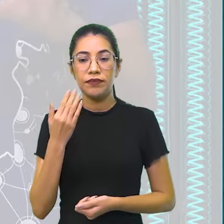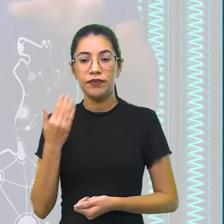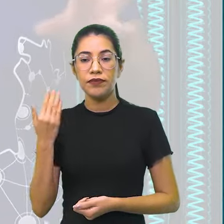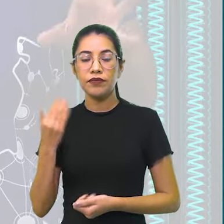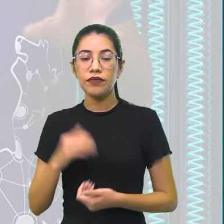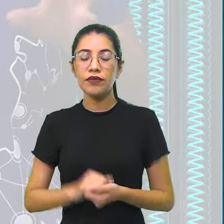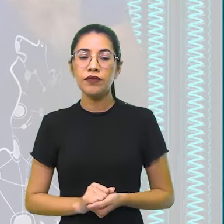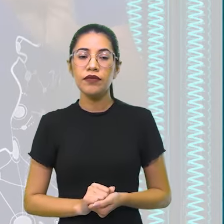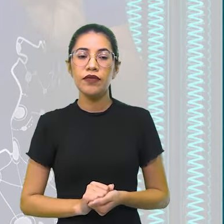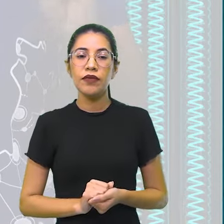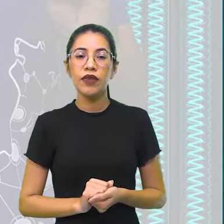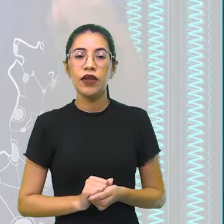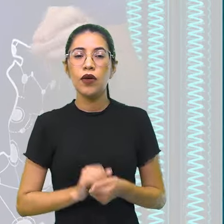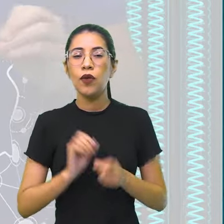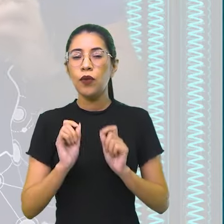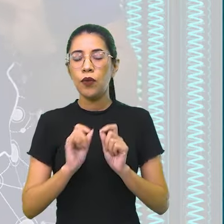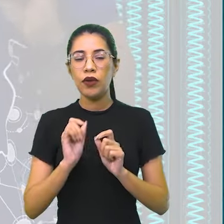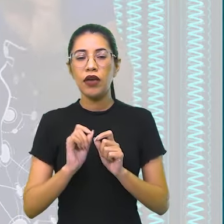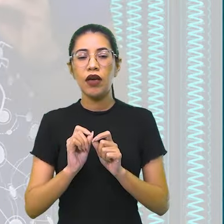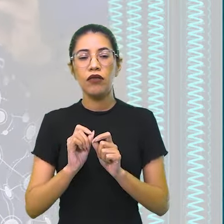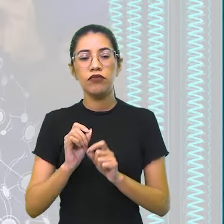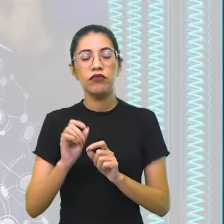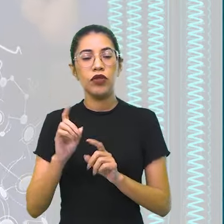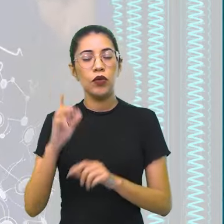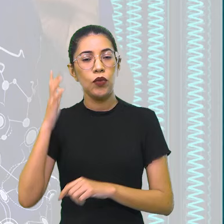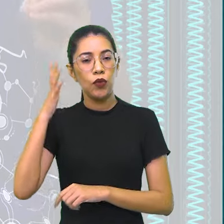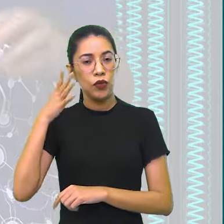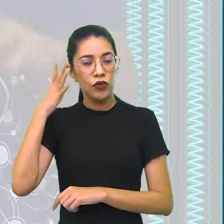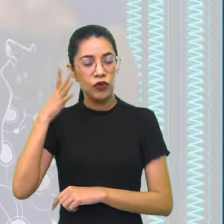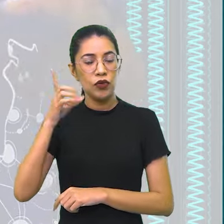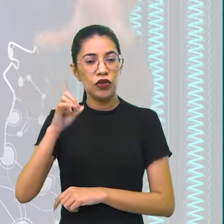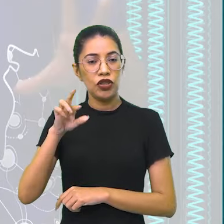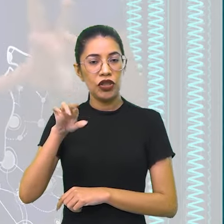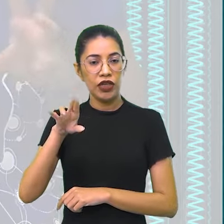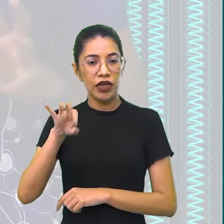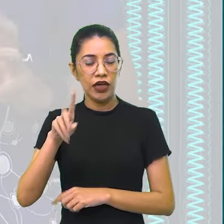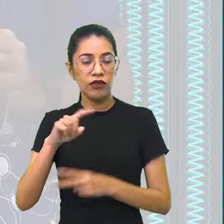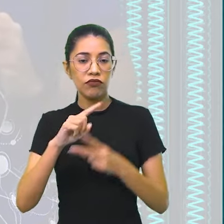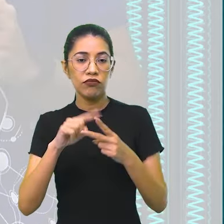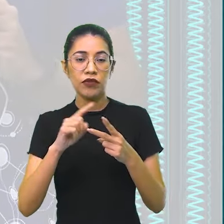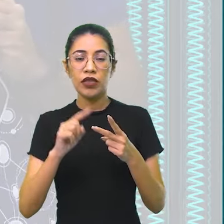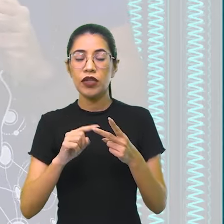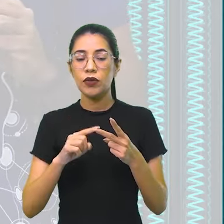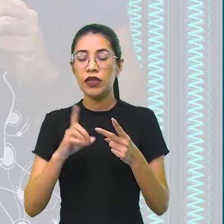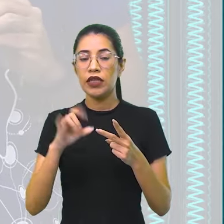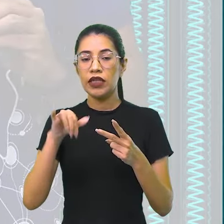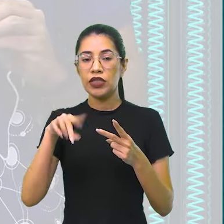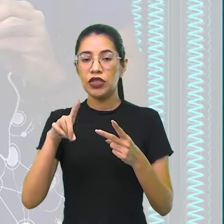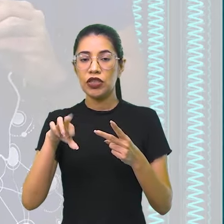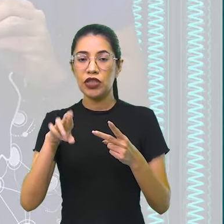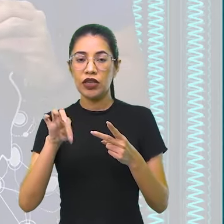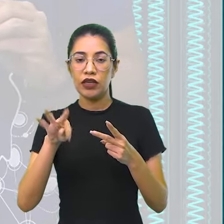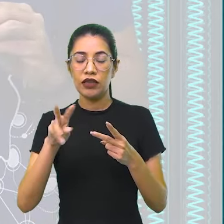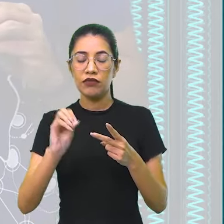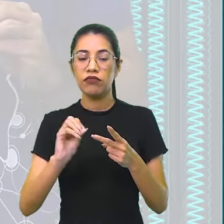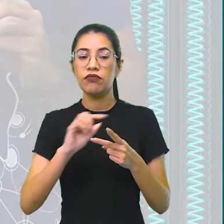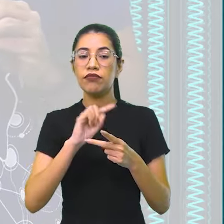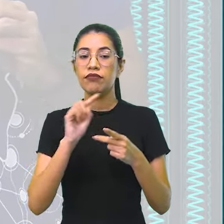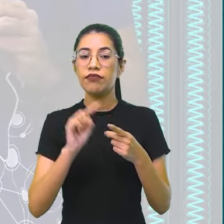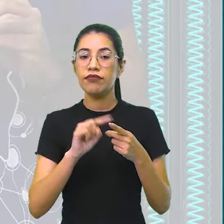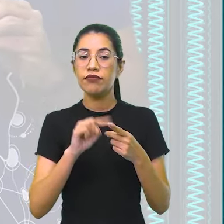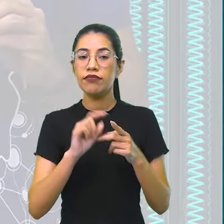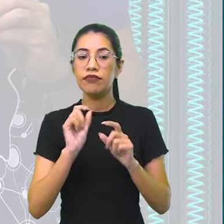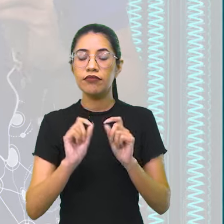basicamente, né, o que é o discurso direto e discurso indireto, resumidamente. O